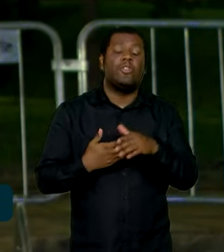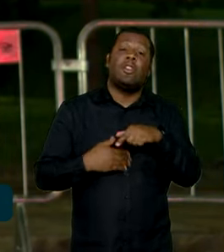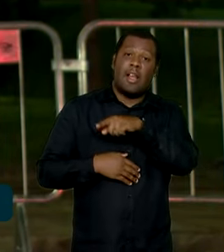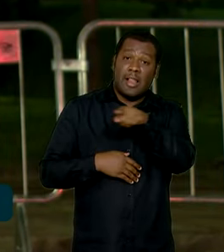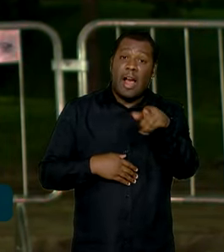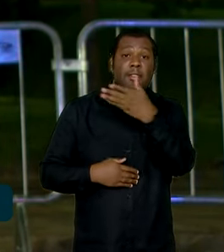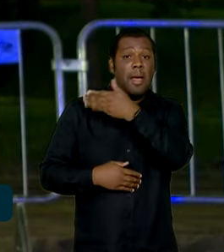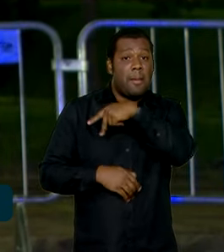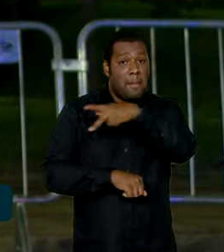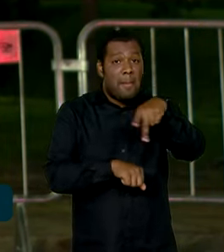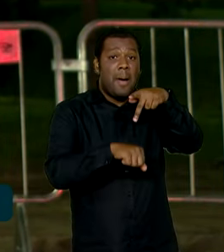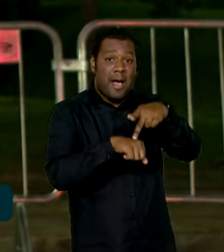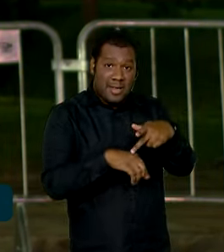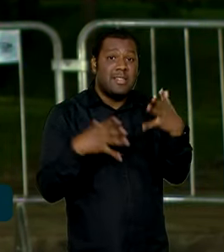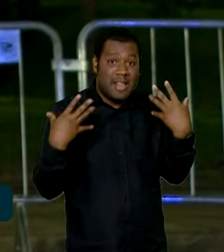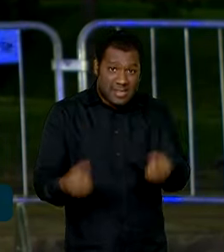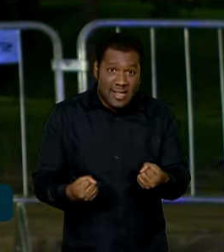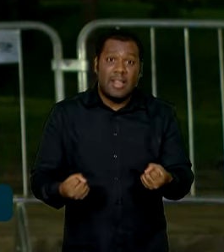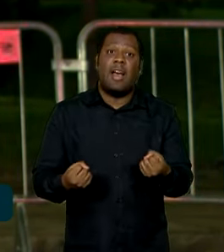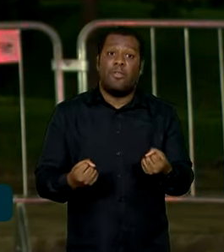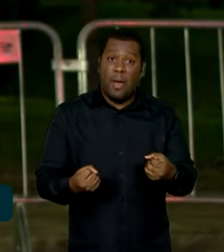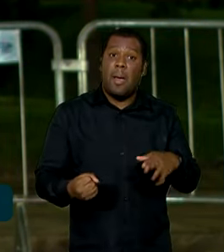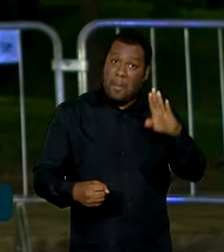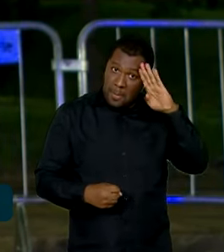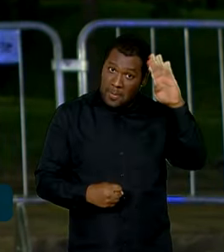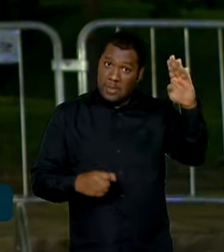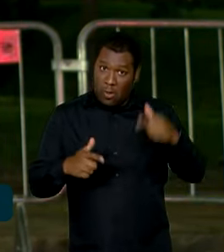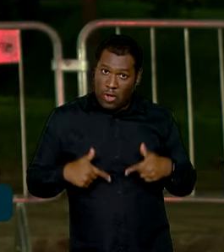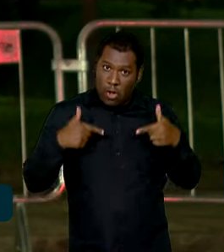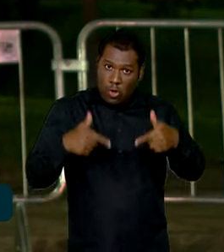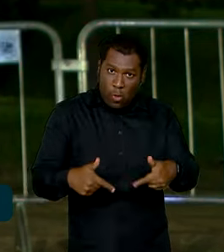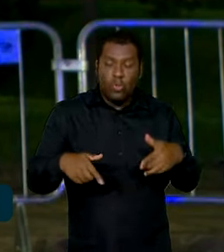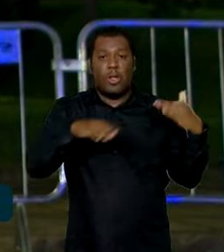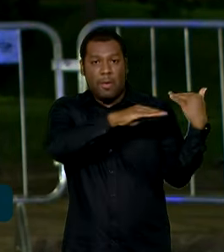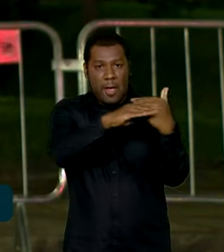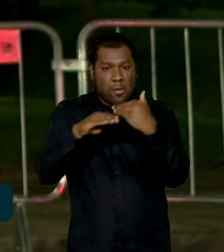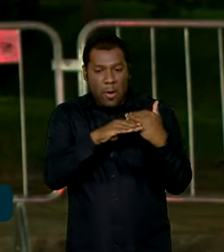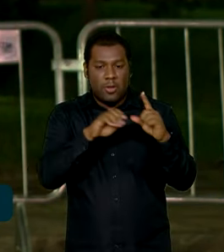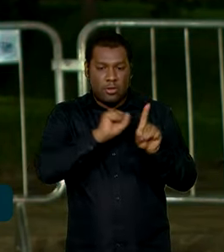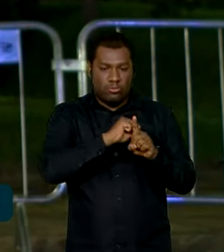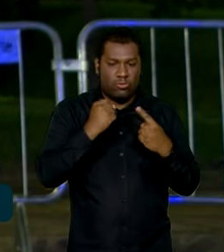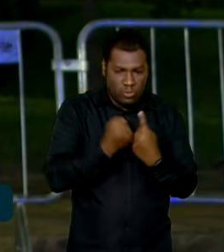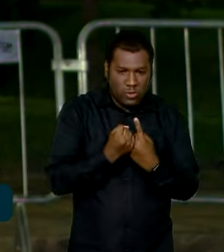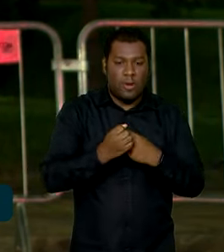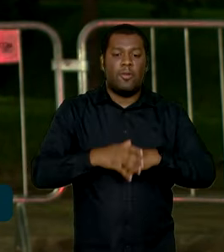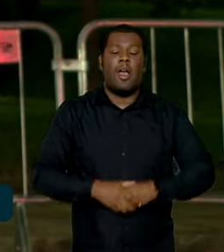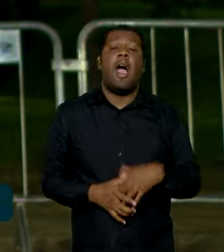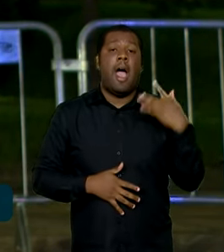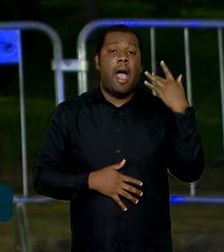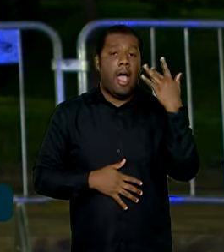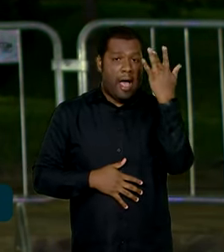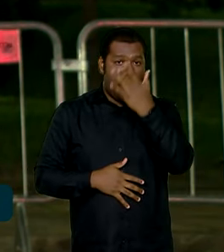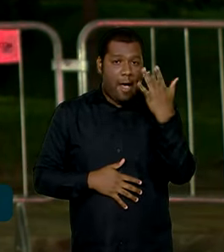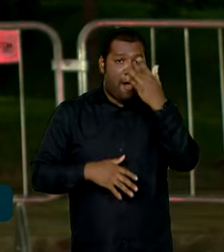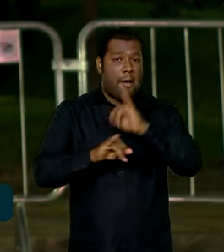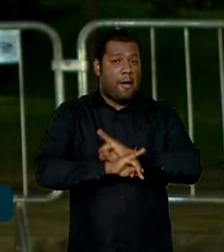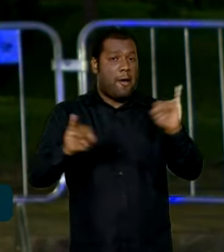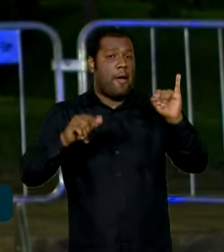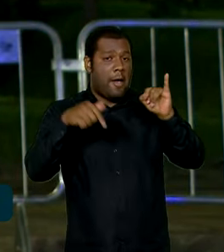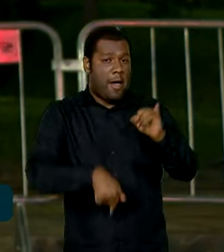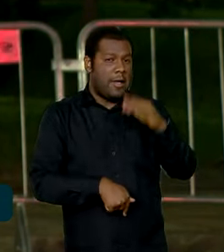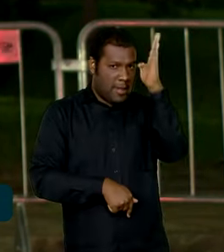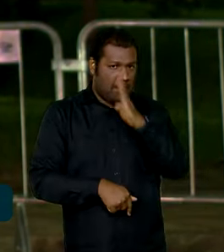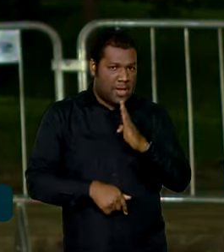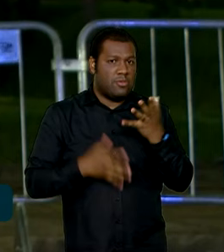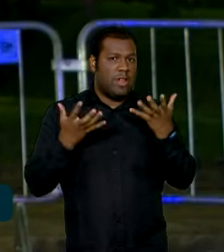aceitos, especialmente o de combate às desigualdades. Haddad reafirmou a disposição do Brasil em